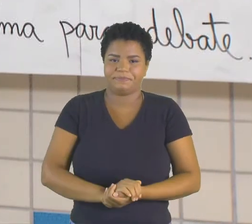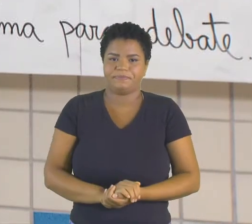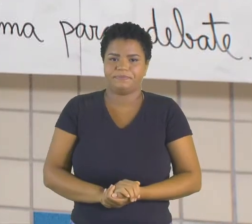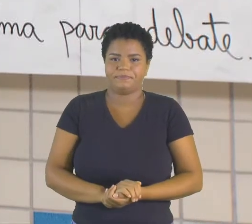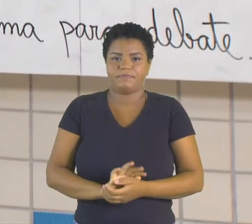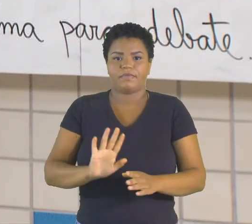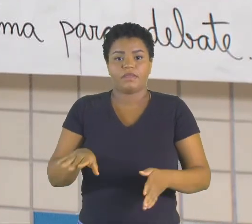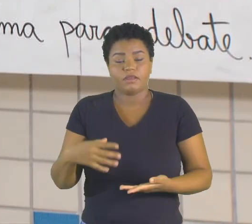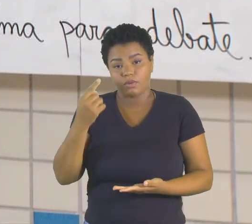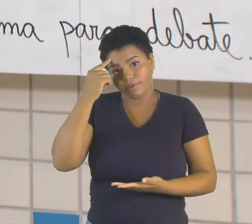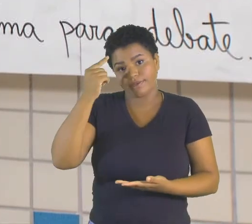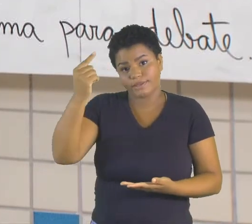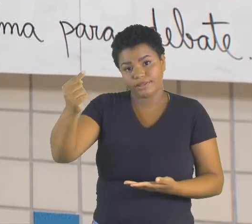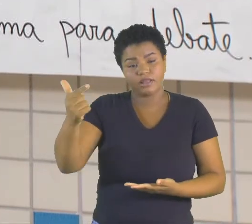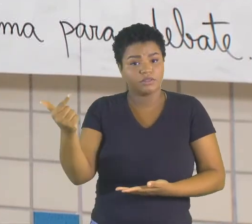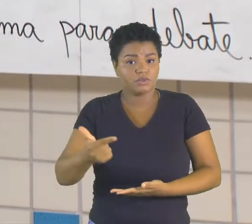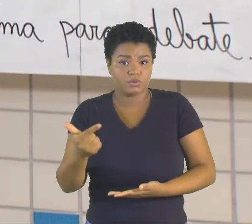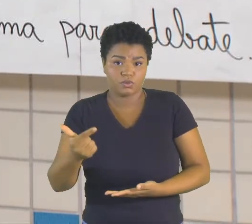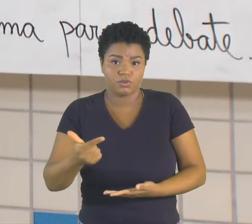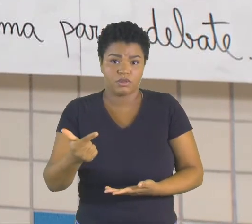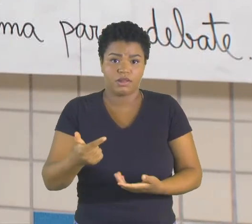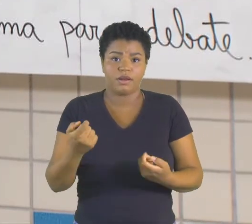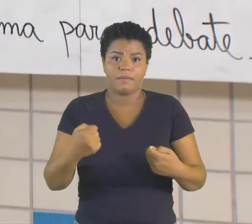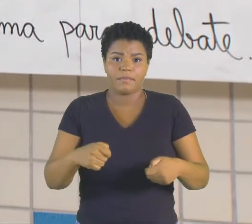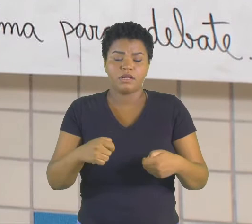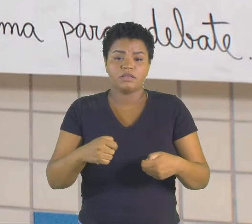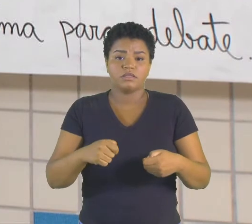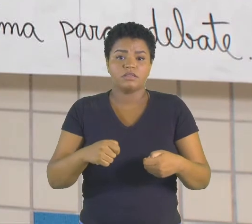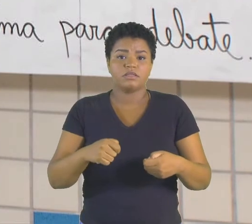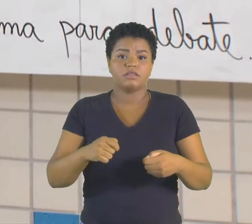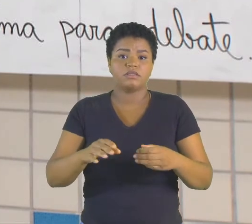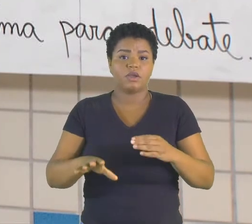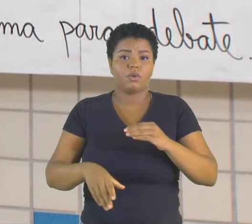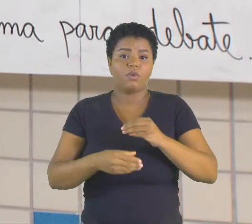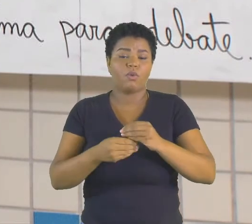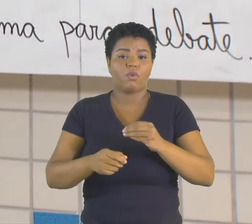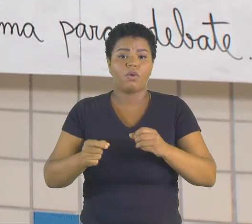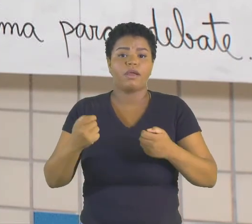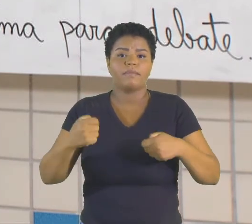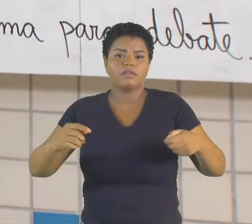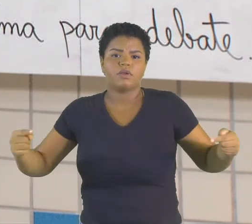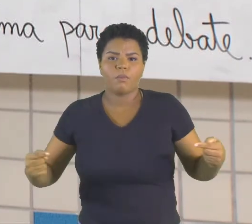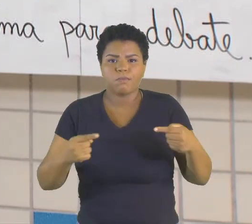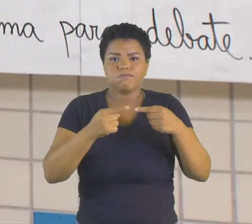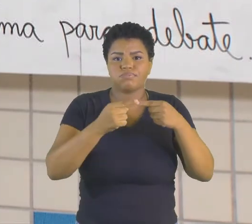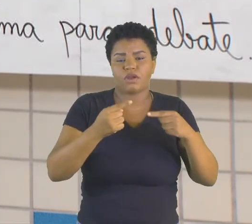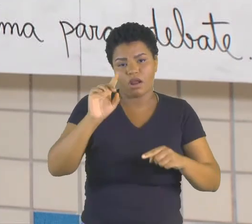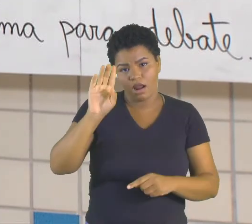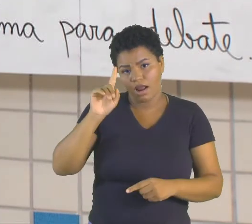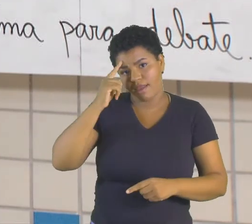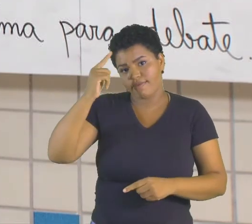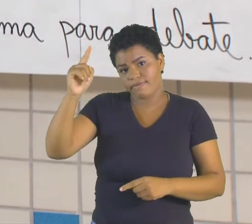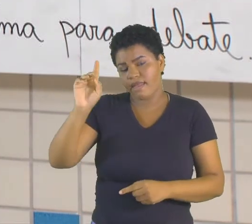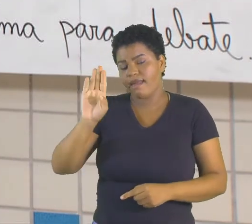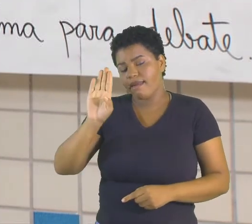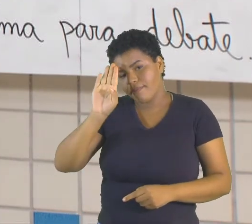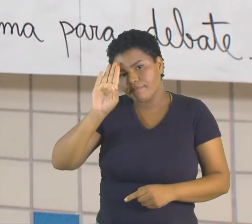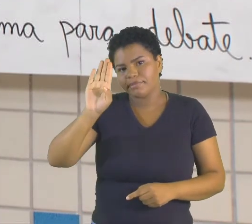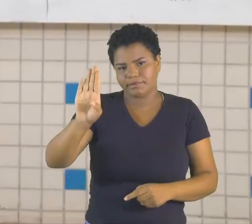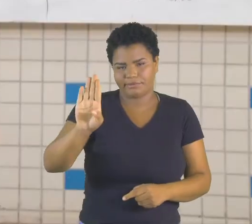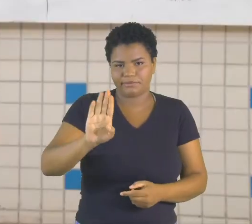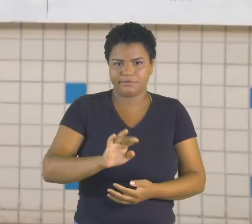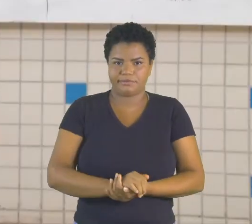ideias secundárias, elas deverão estabelecer relação dialógica com a ideia central, né, com a ideia